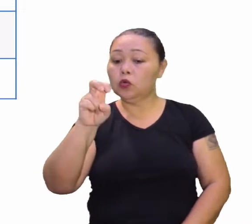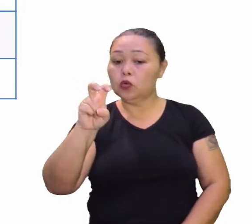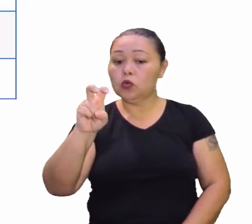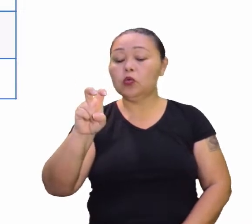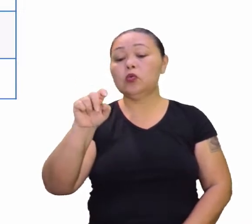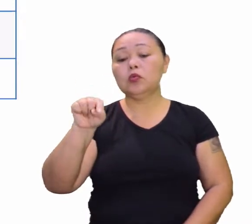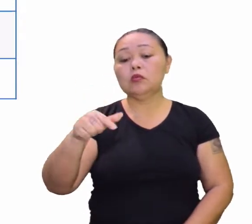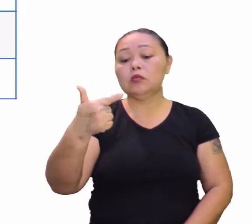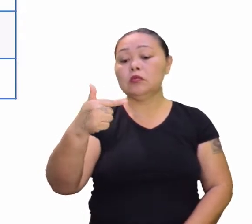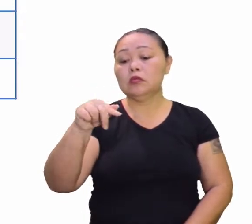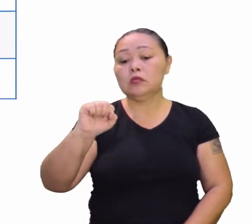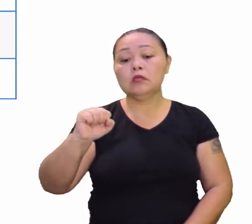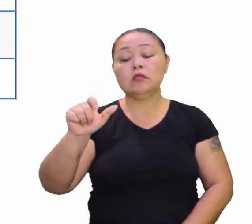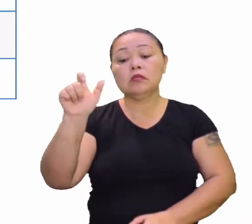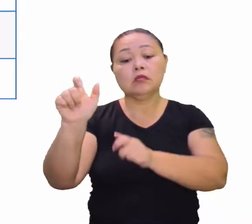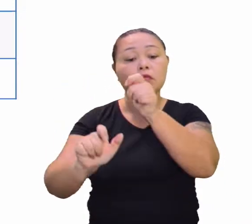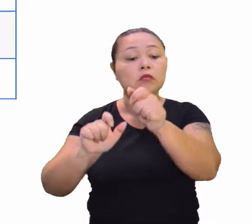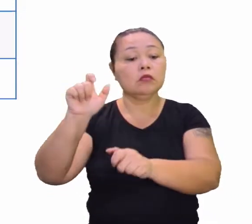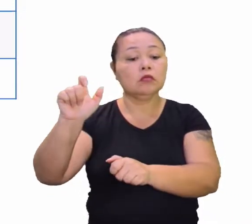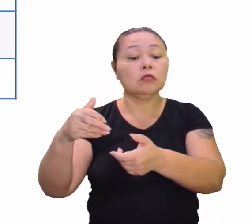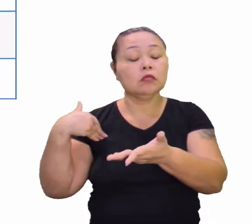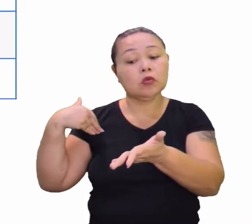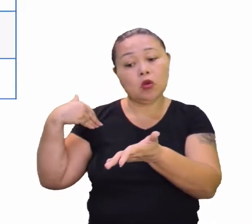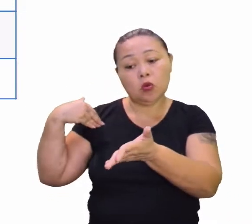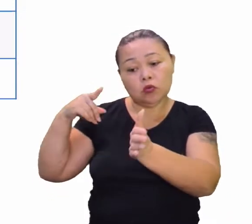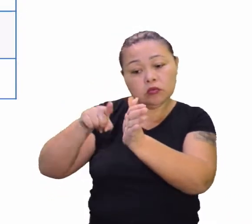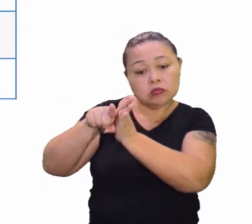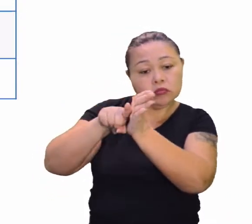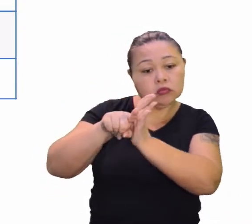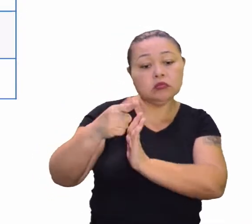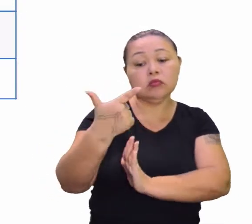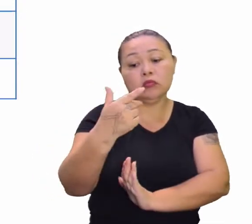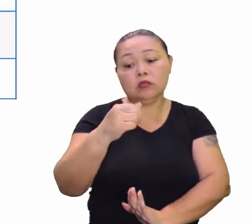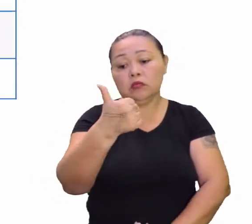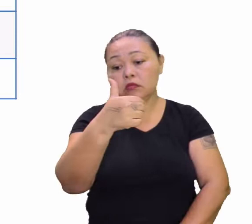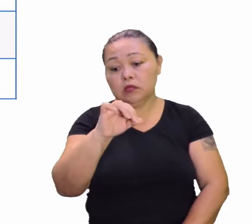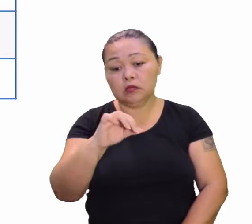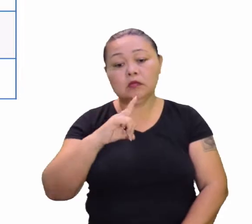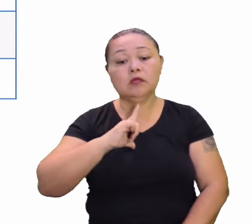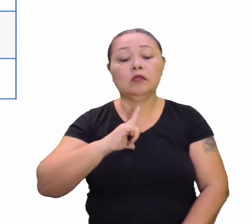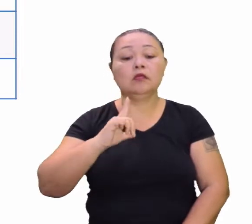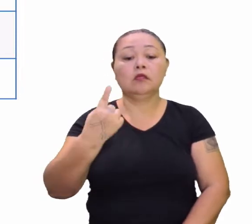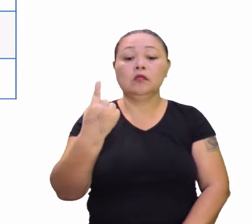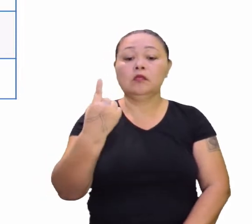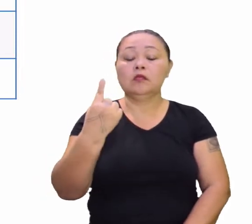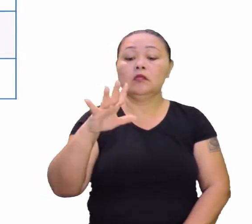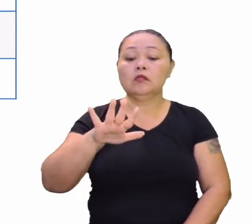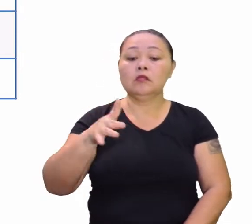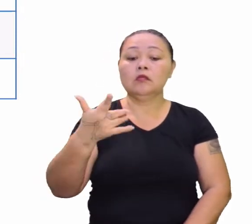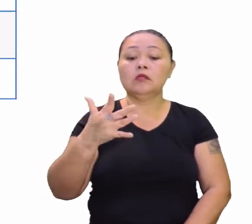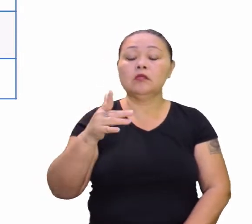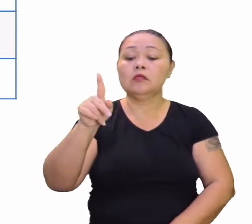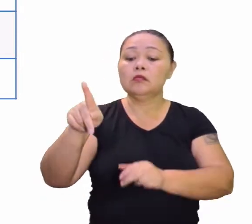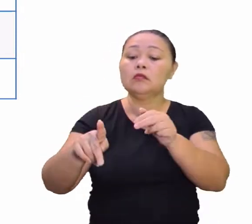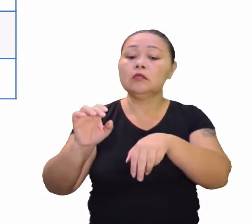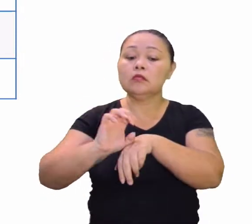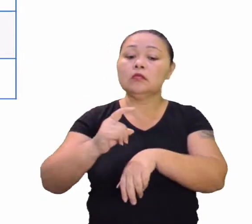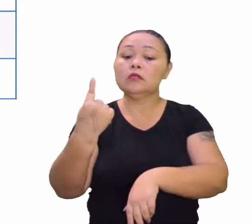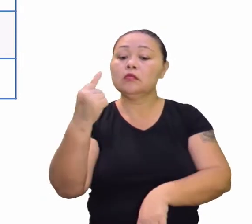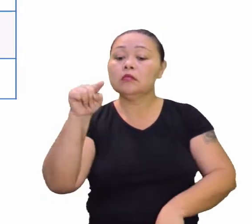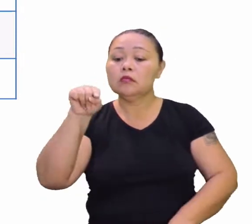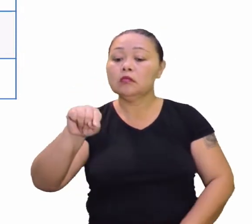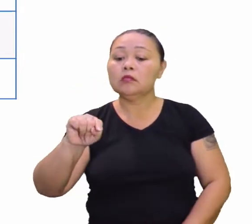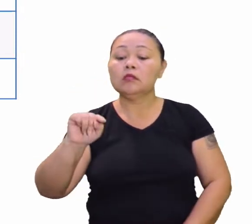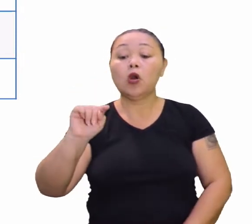1.815.278 pessoas. A população do último censo, que foi em 2010, a gente tem a população de Rondônia, era de